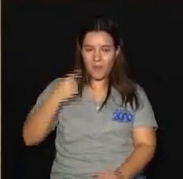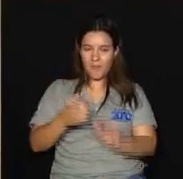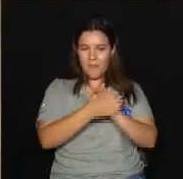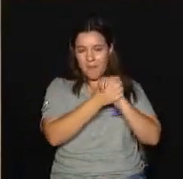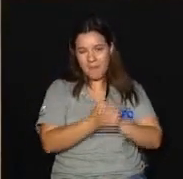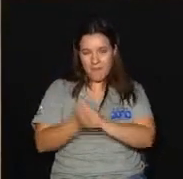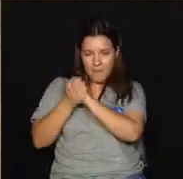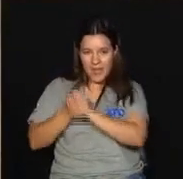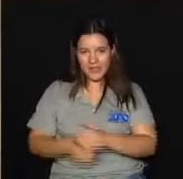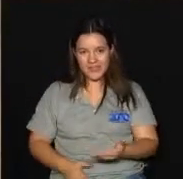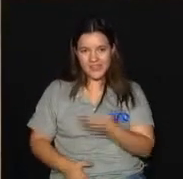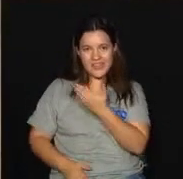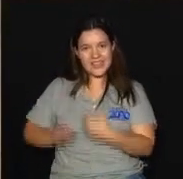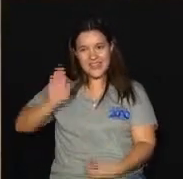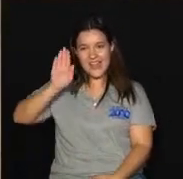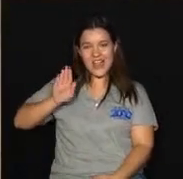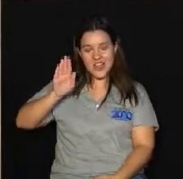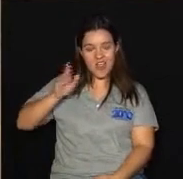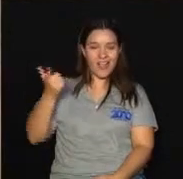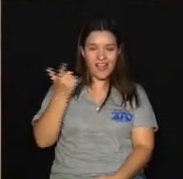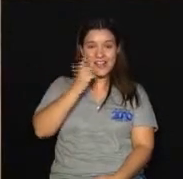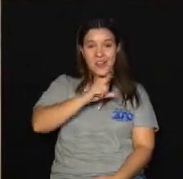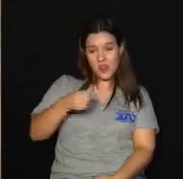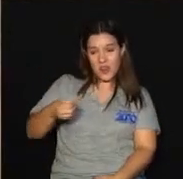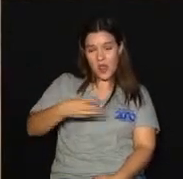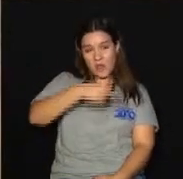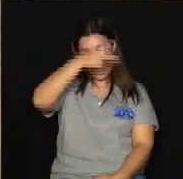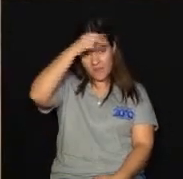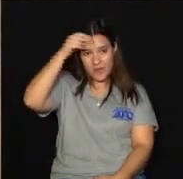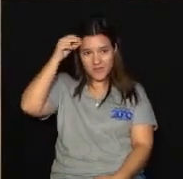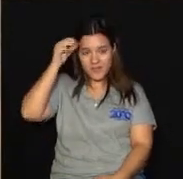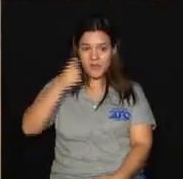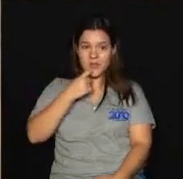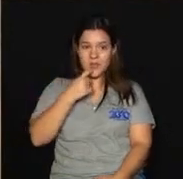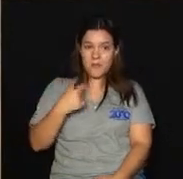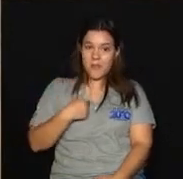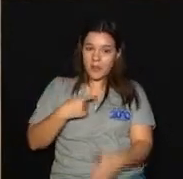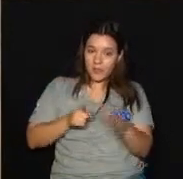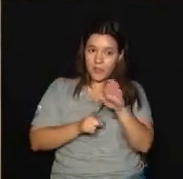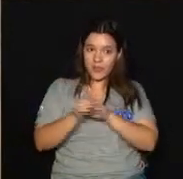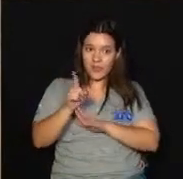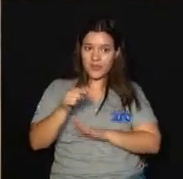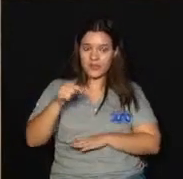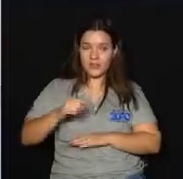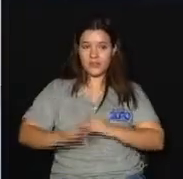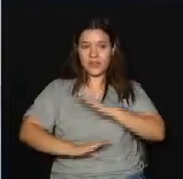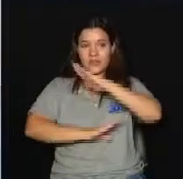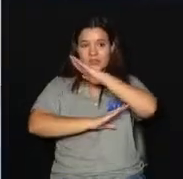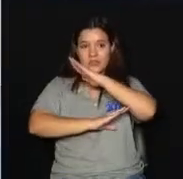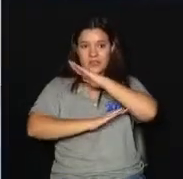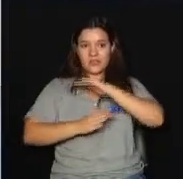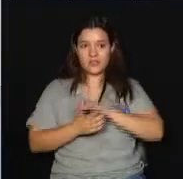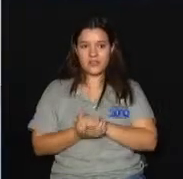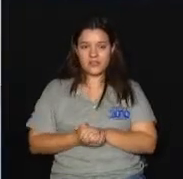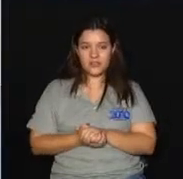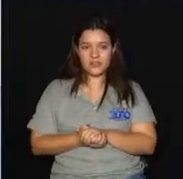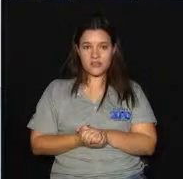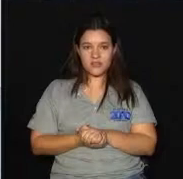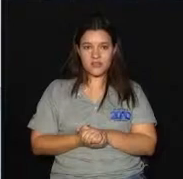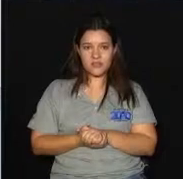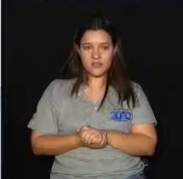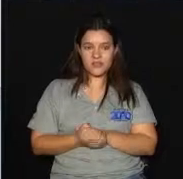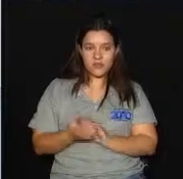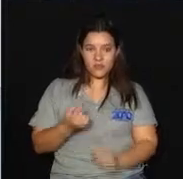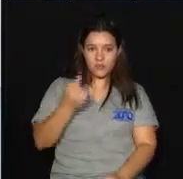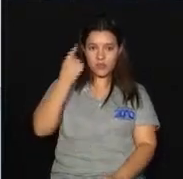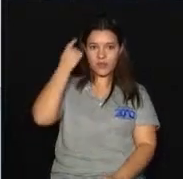aí ao candidato eleito, novo prefeito da cidade de Campinas. O meu questionamento é o seguinte: aqui na Câmara de Campinas, na